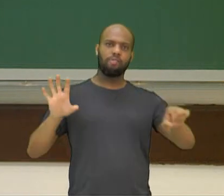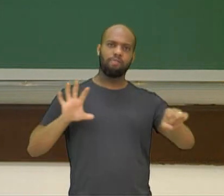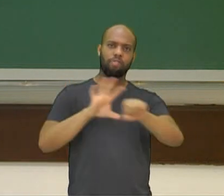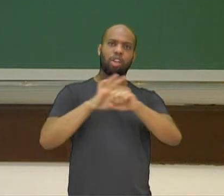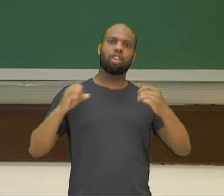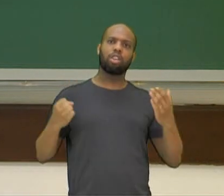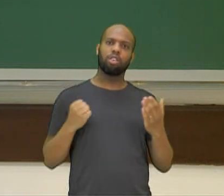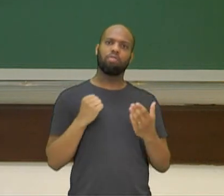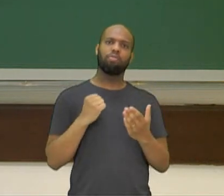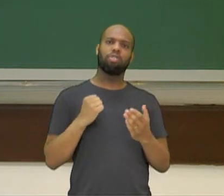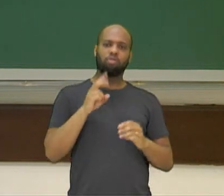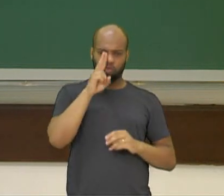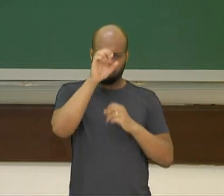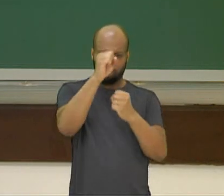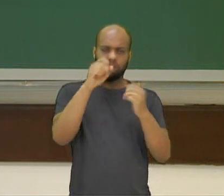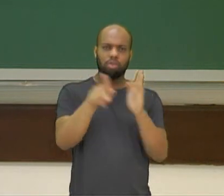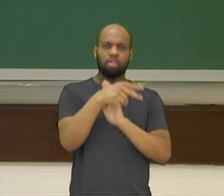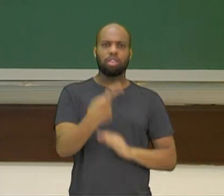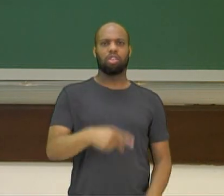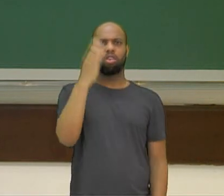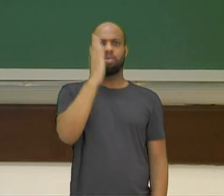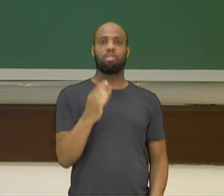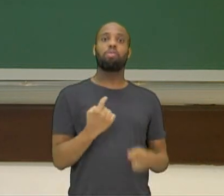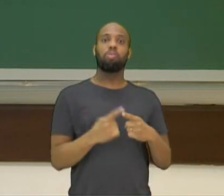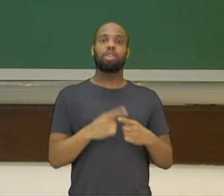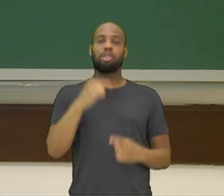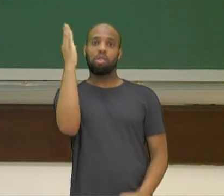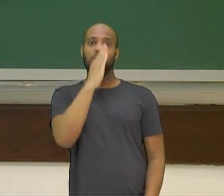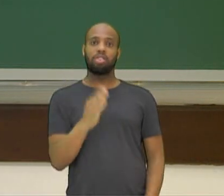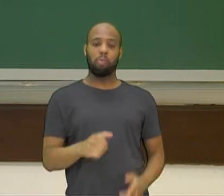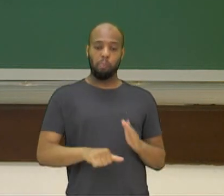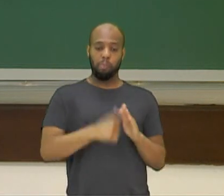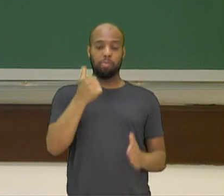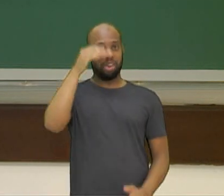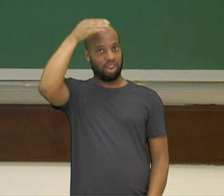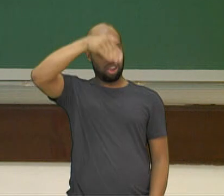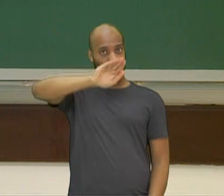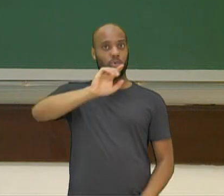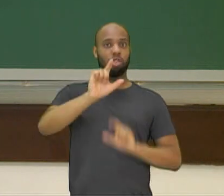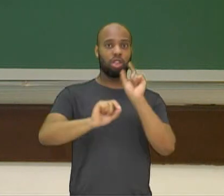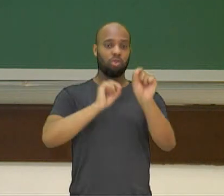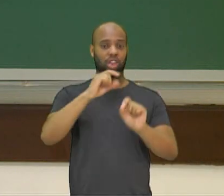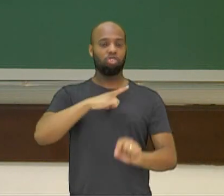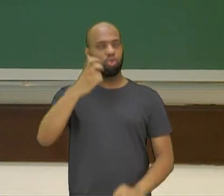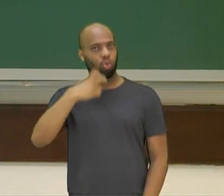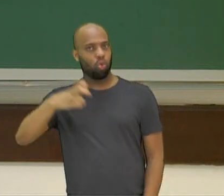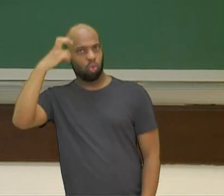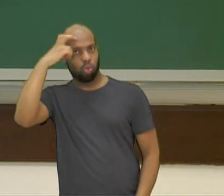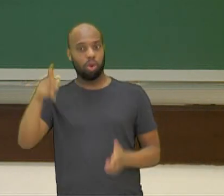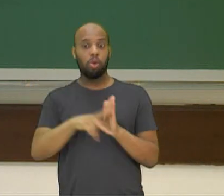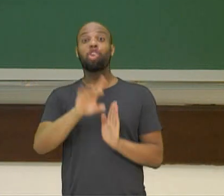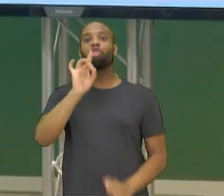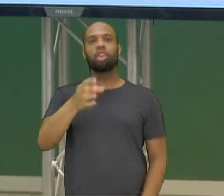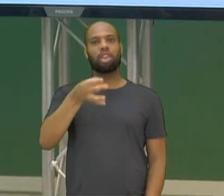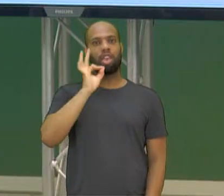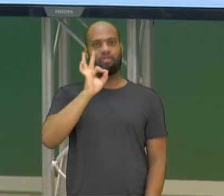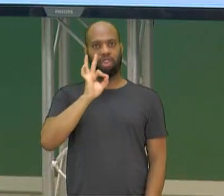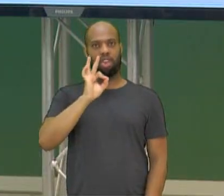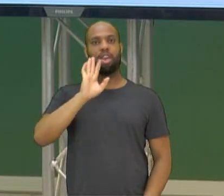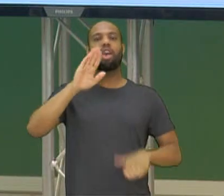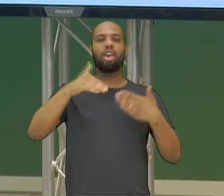potencial industrial brasileiro, já que o Brasil, na Primeira República, vivia basicamente de uma única cultura, a cultura do café. Então, ele